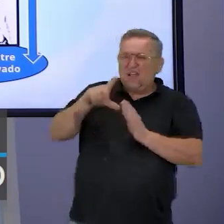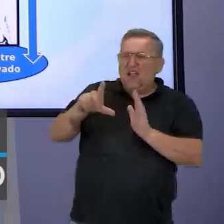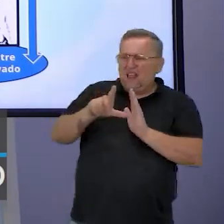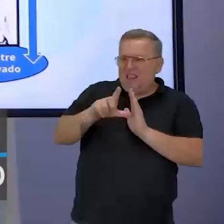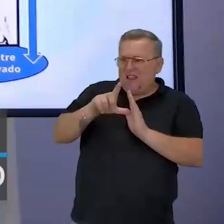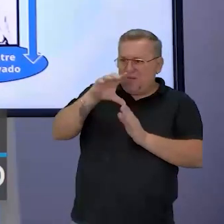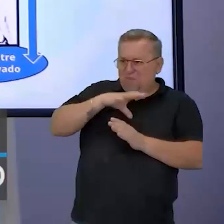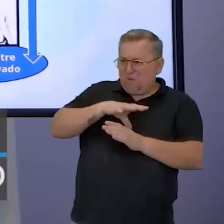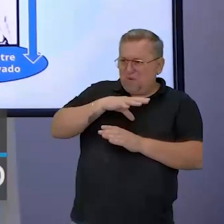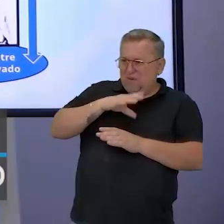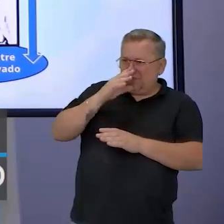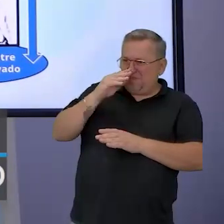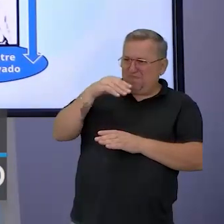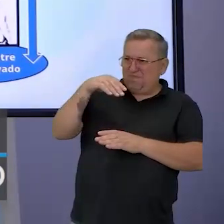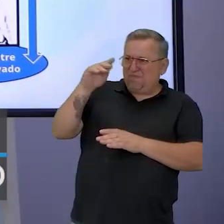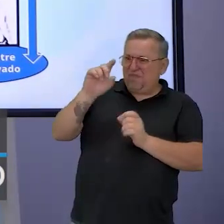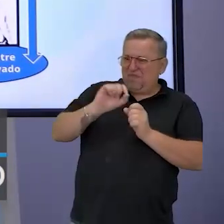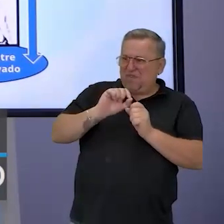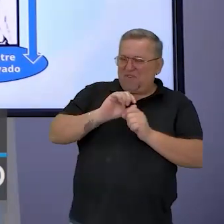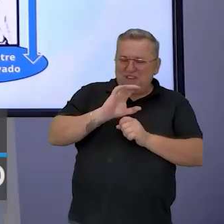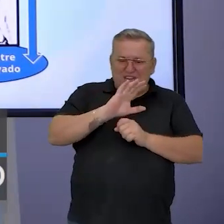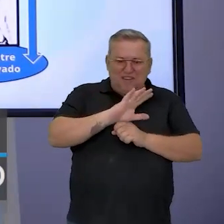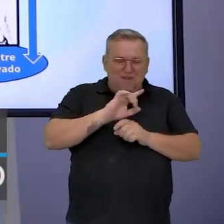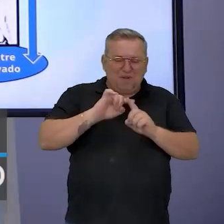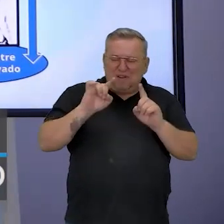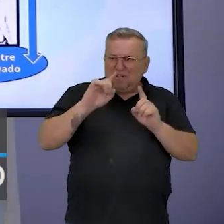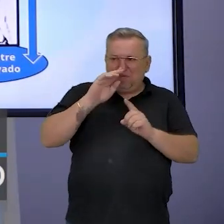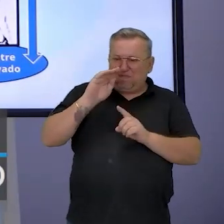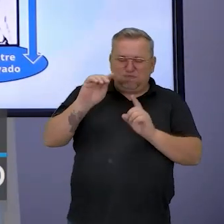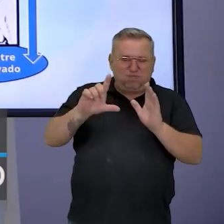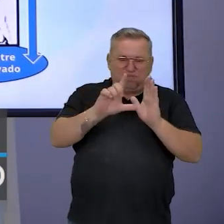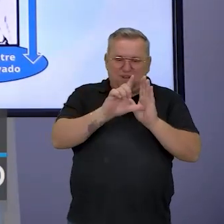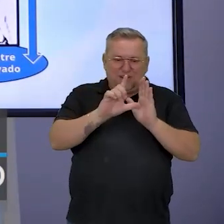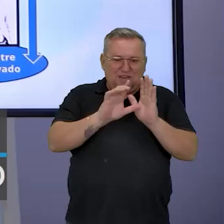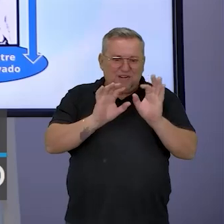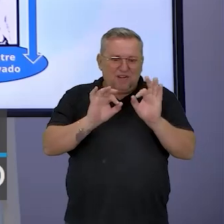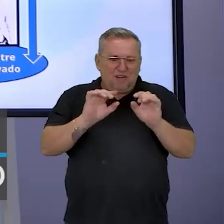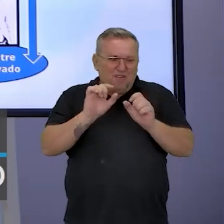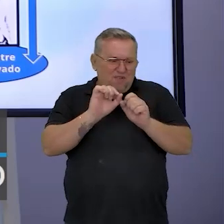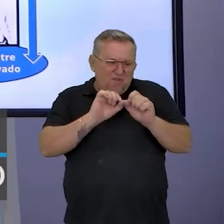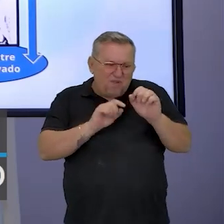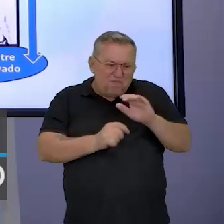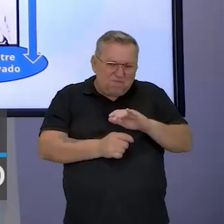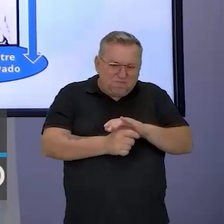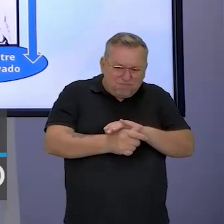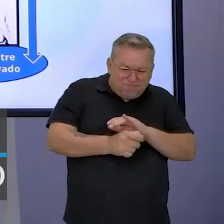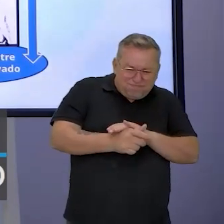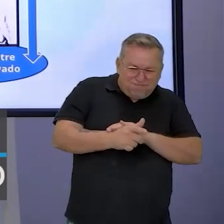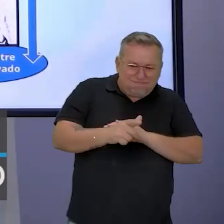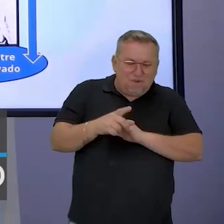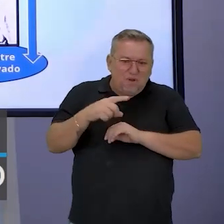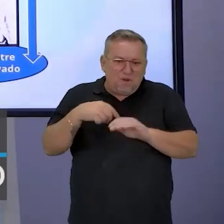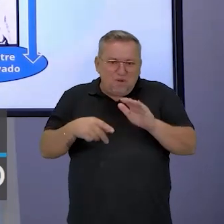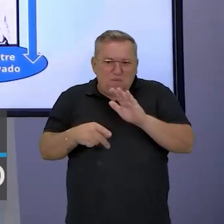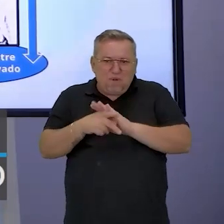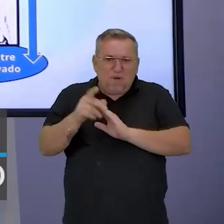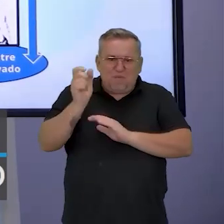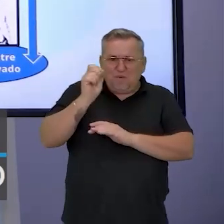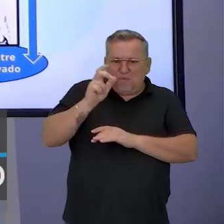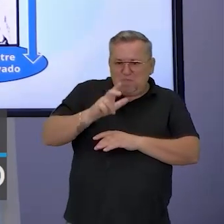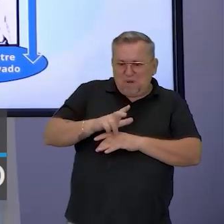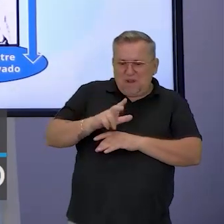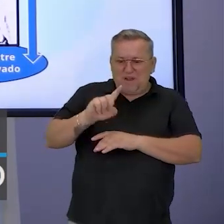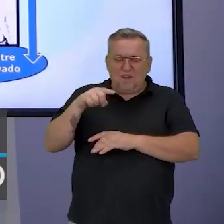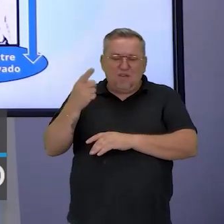né? Portugal mandou fazer de um jeito, mas ninguém está vigiando, vamos fazer uma adaptação meio marota daquilo, e